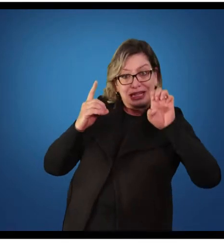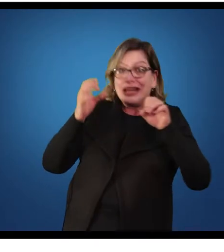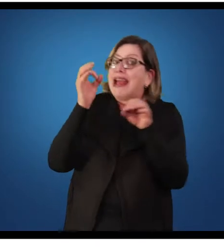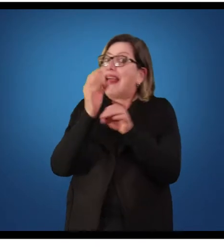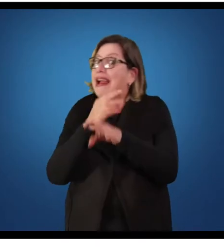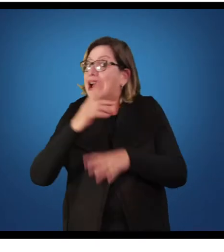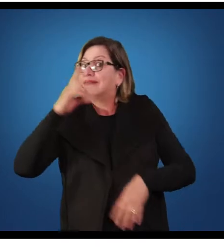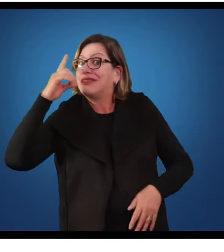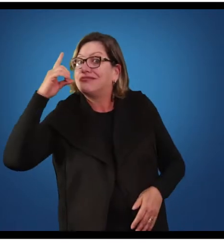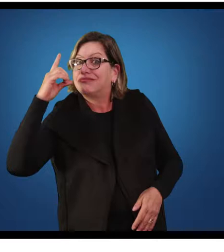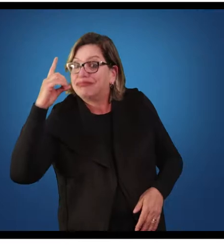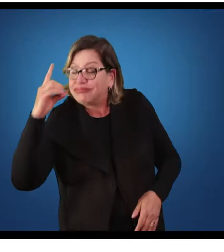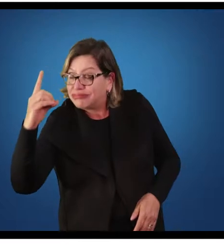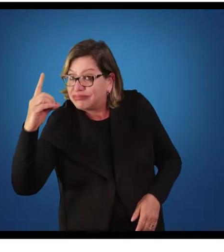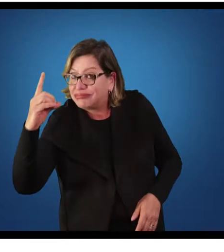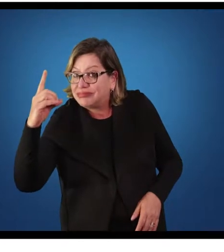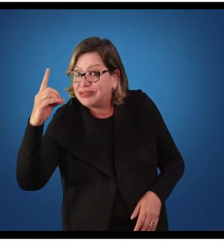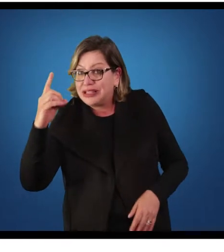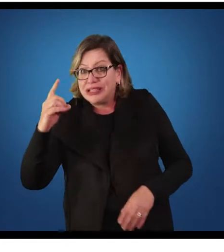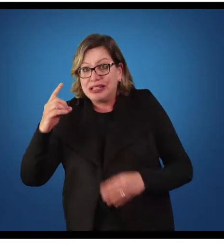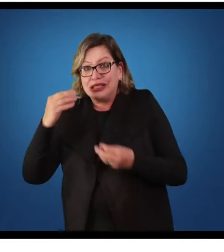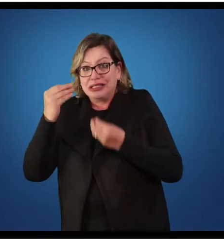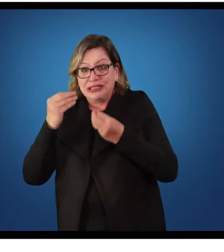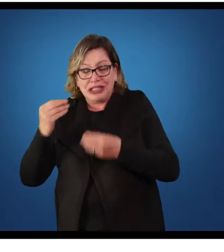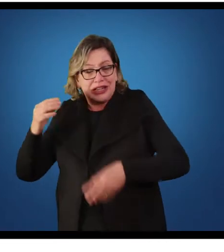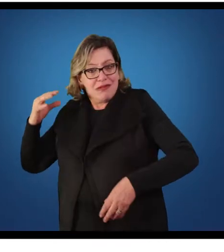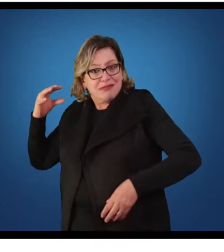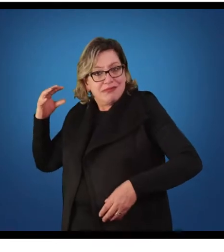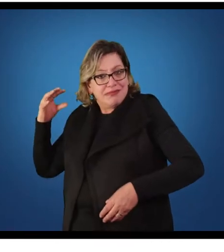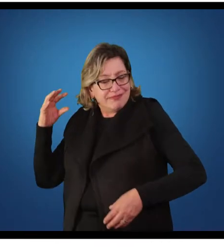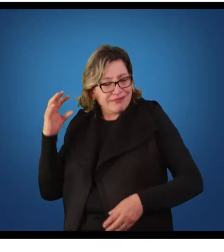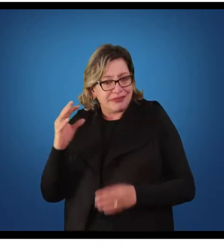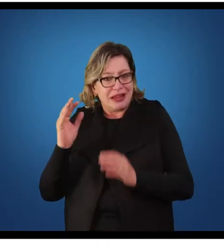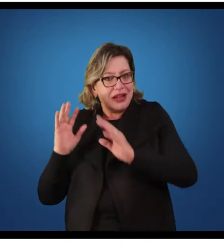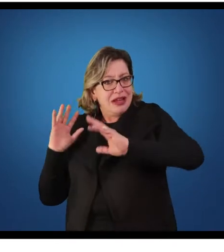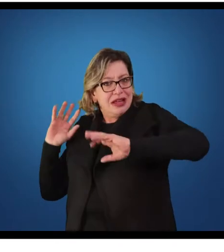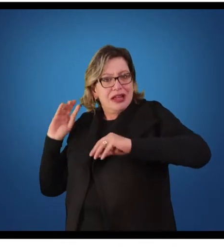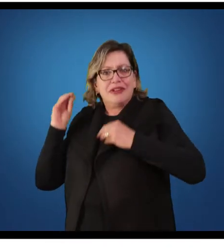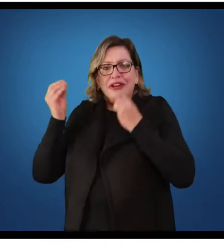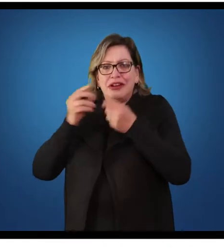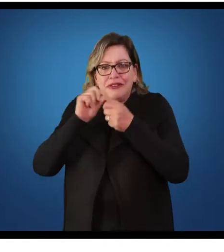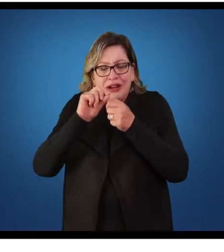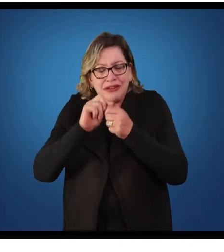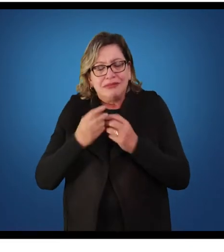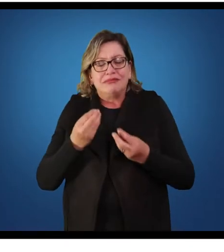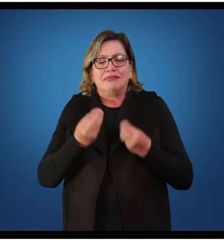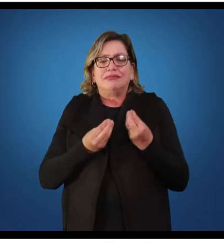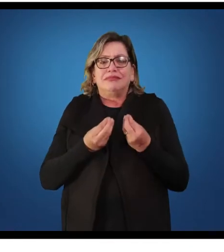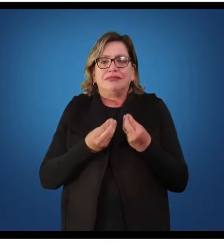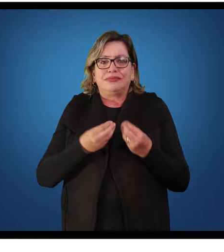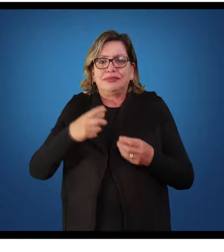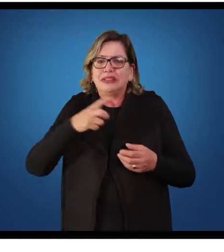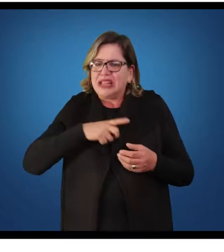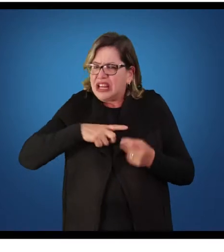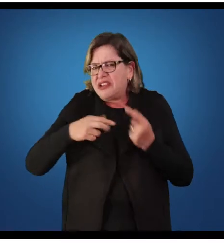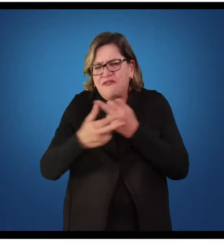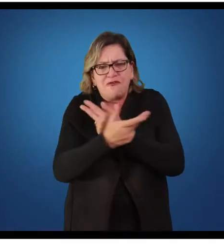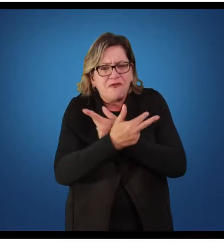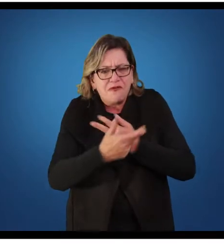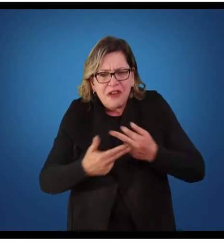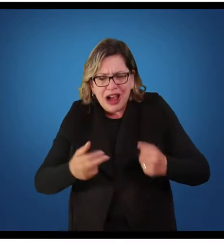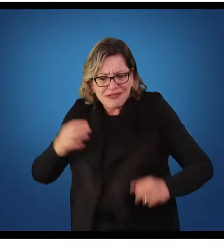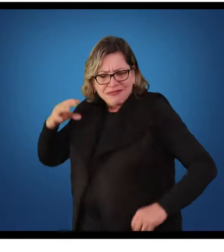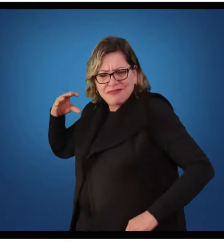o direito, dentro da impulsão e fase aérea para o arremesso, certo? Existem vários tipos de